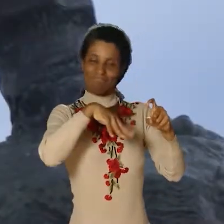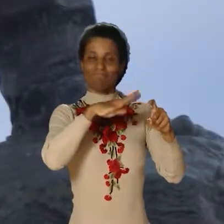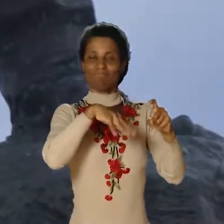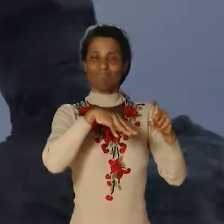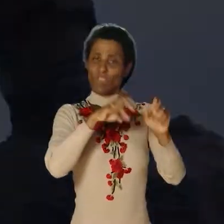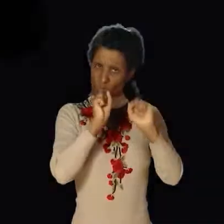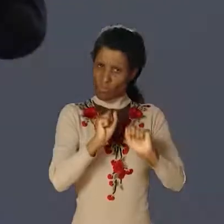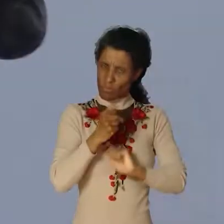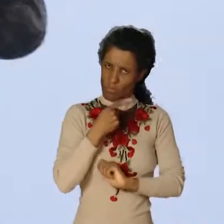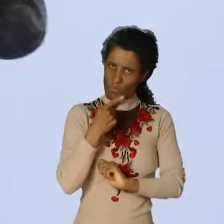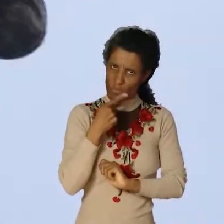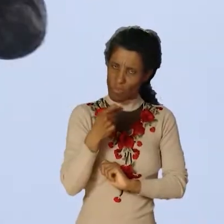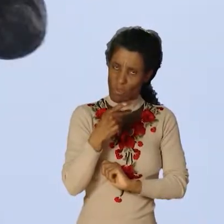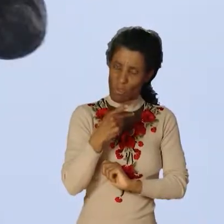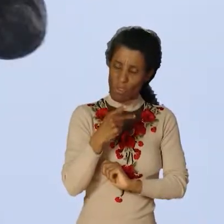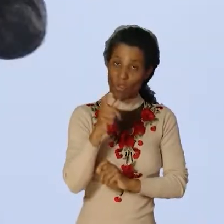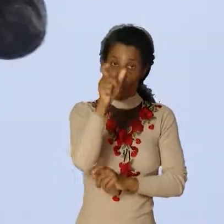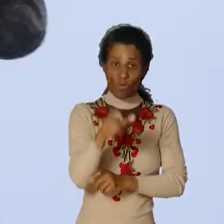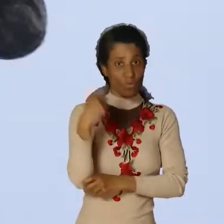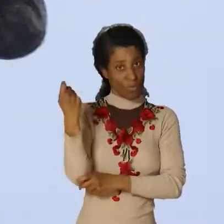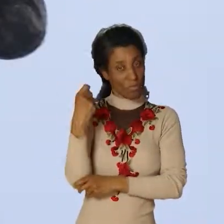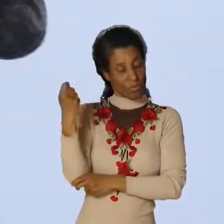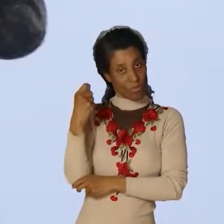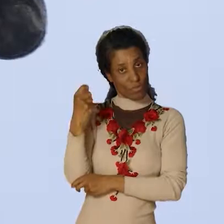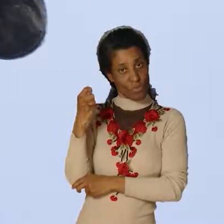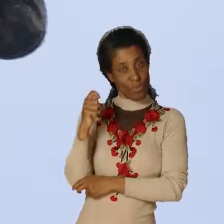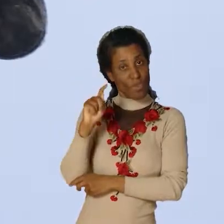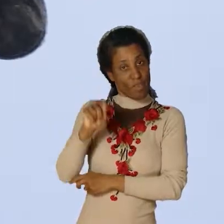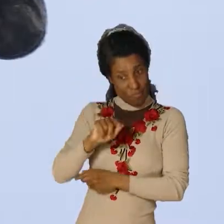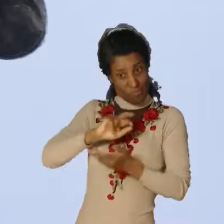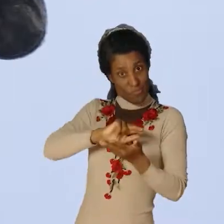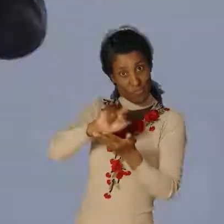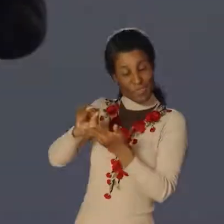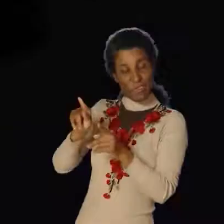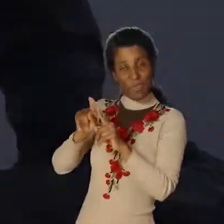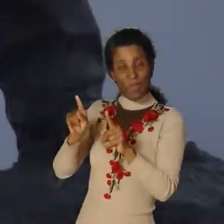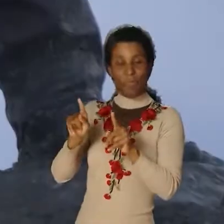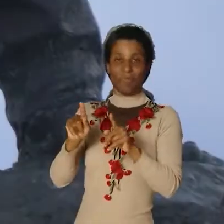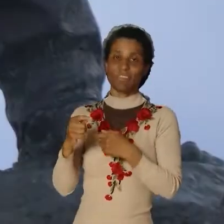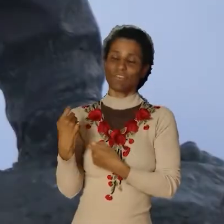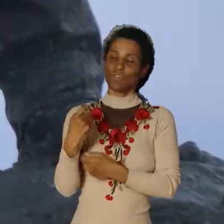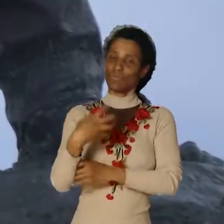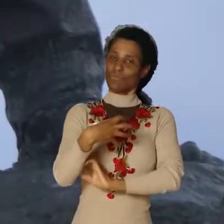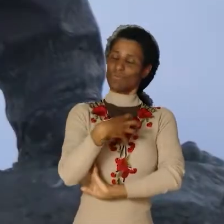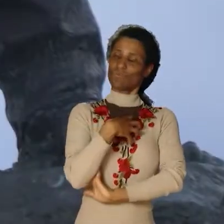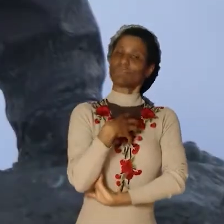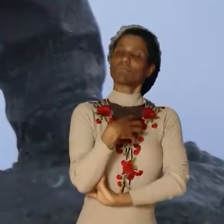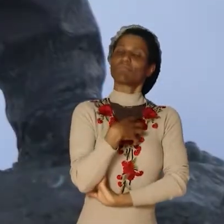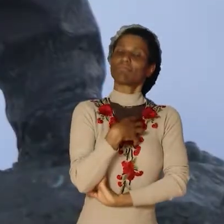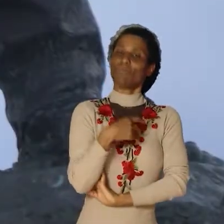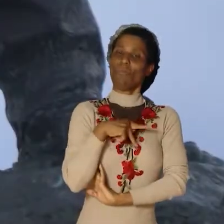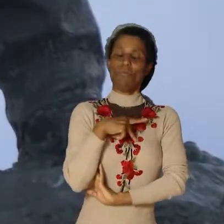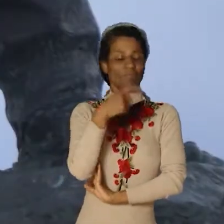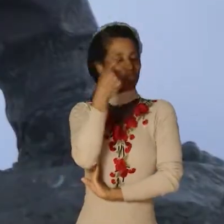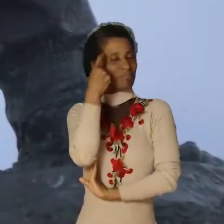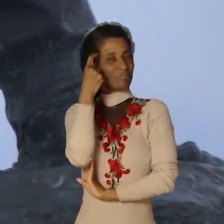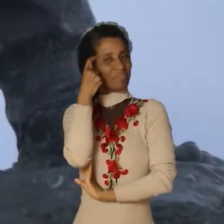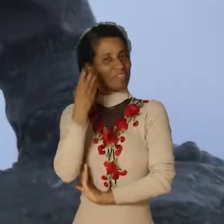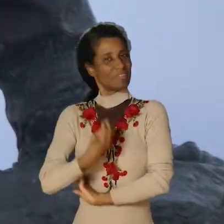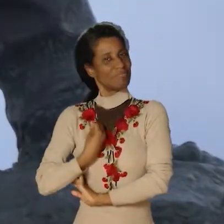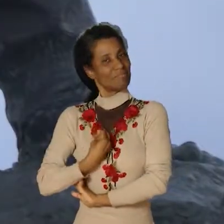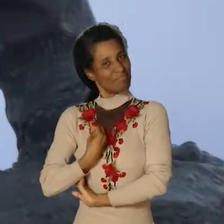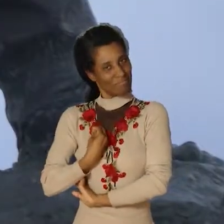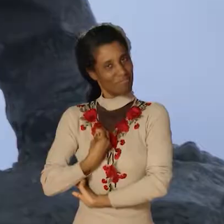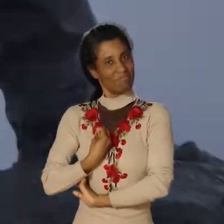mitos. Podemos dizer que o gaúcho é plural na essência e singular na maneira de ser,